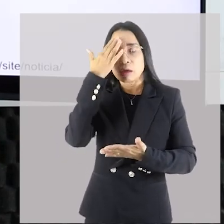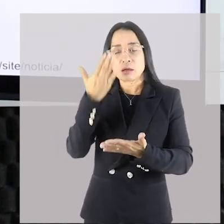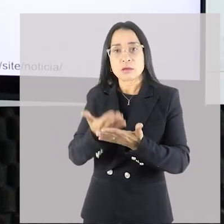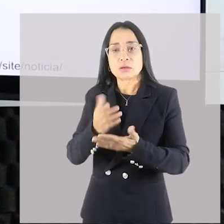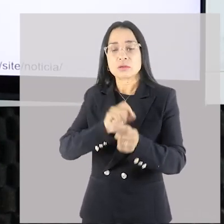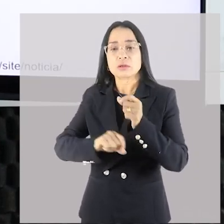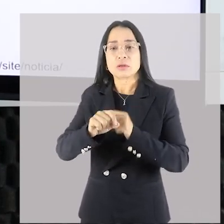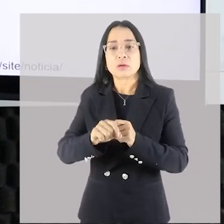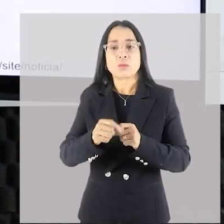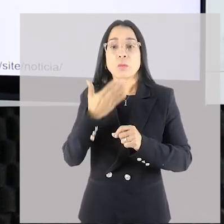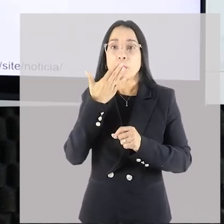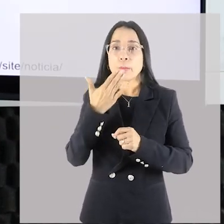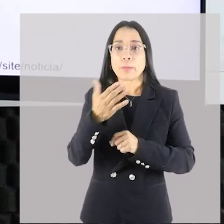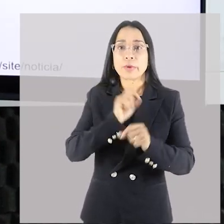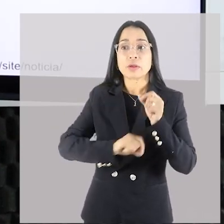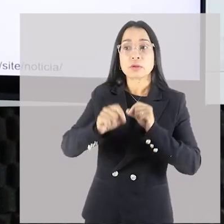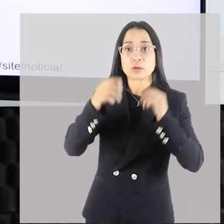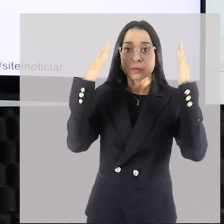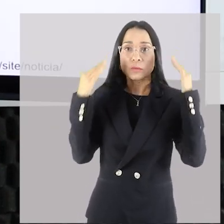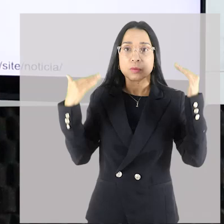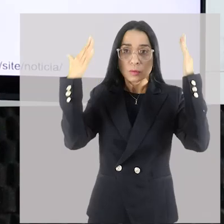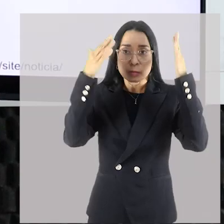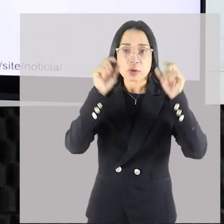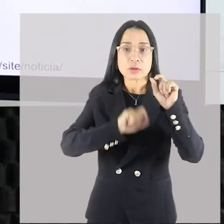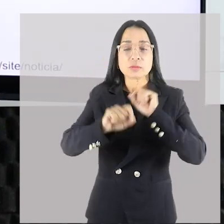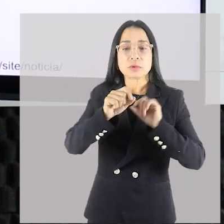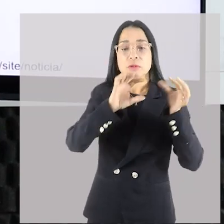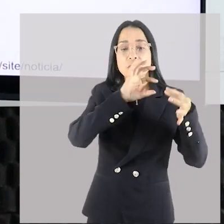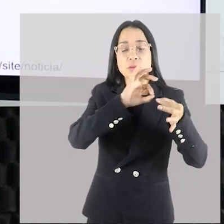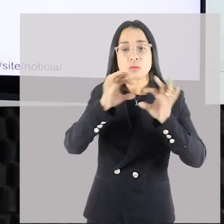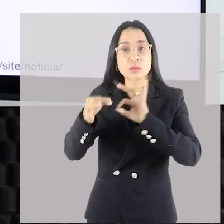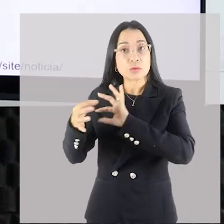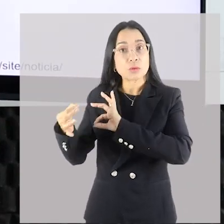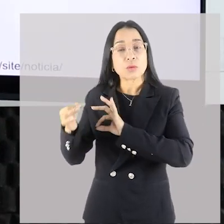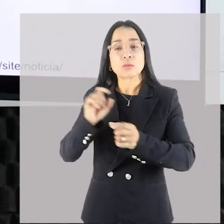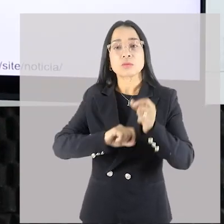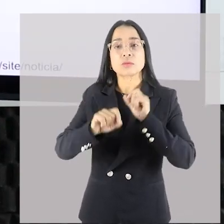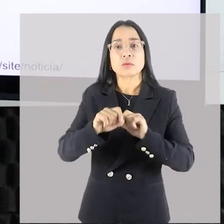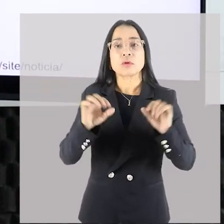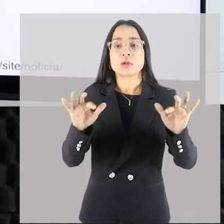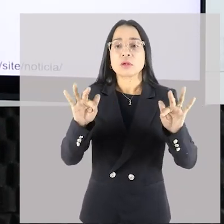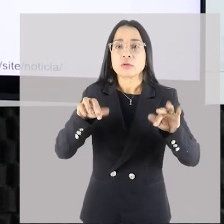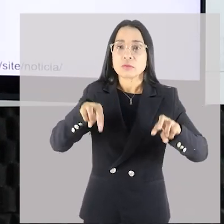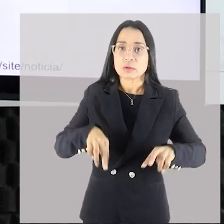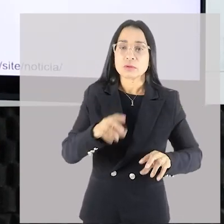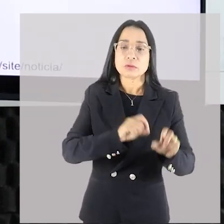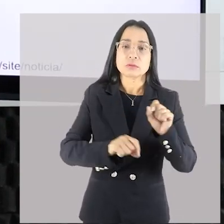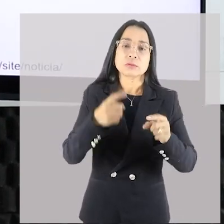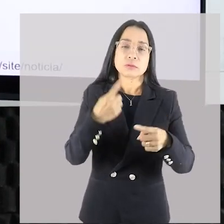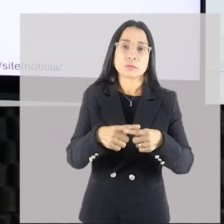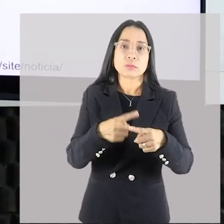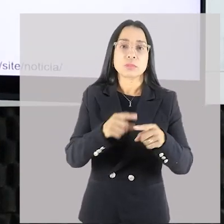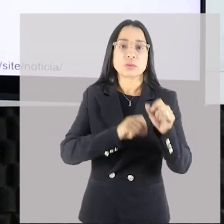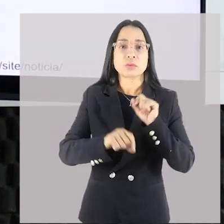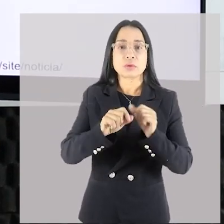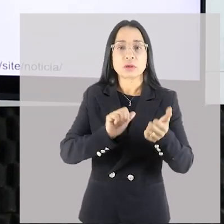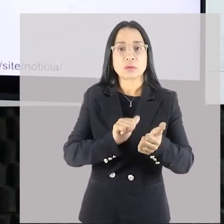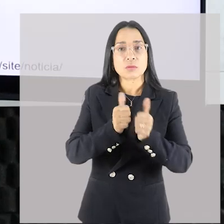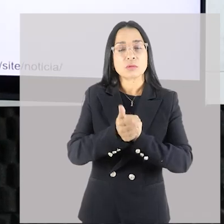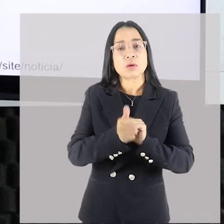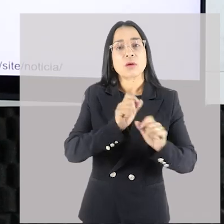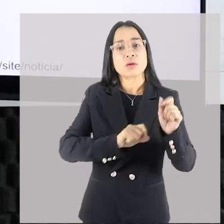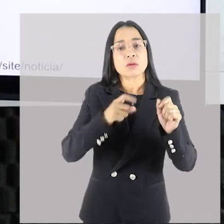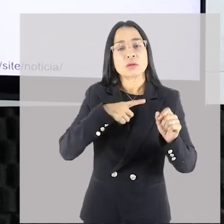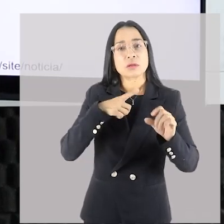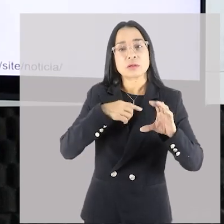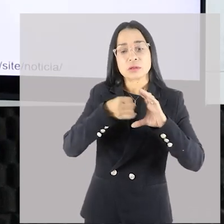foi que os Jogos Olímpicos eles fossem encerrados, porque os Jogos Olímpicos eles têm